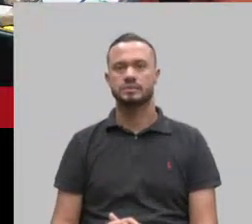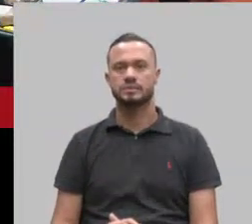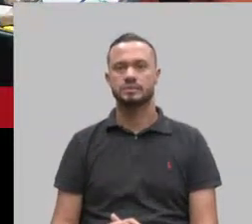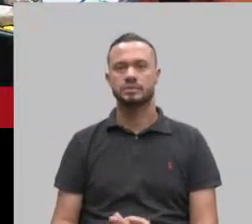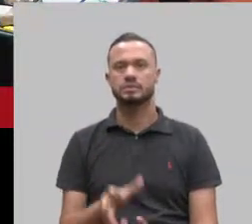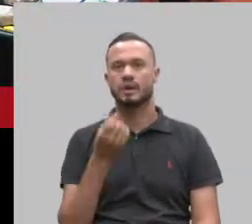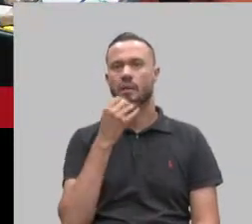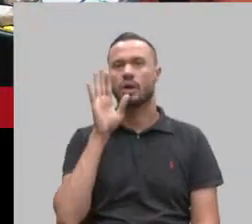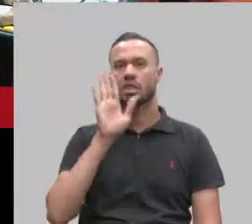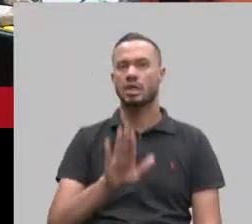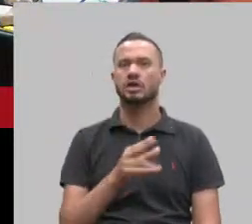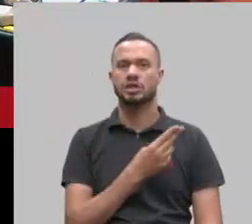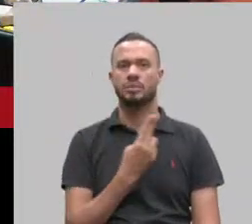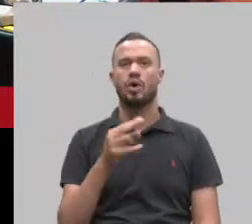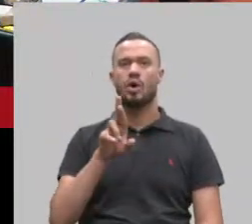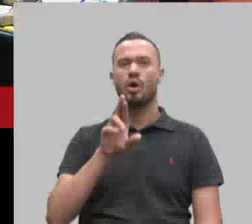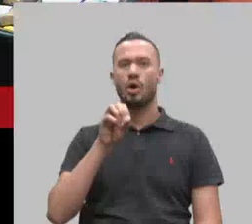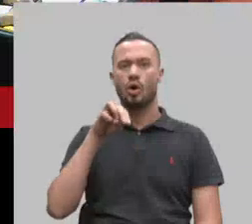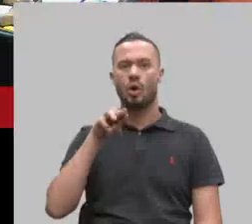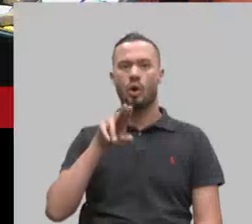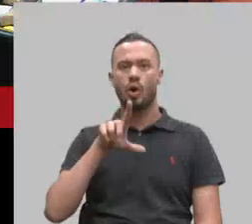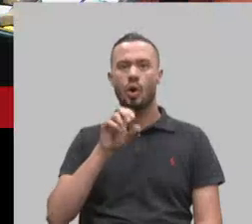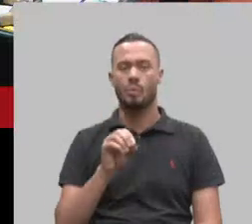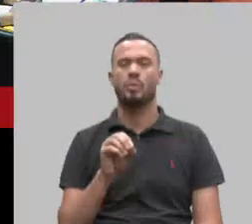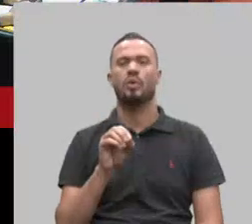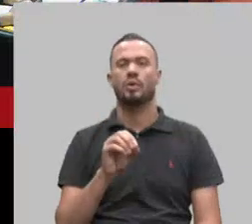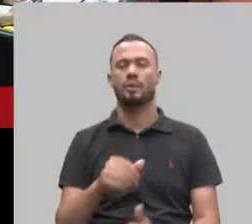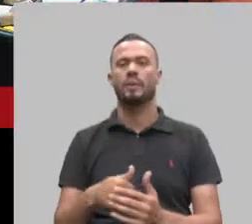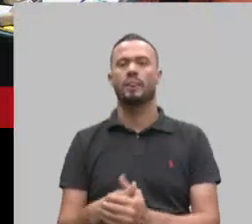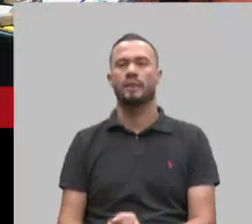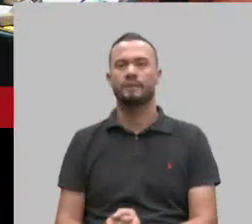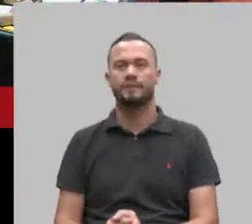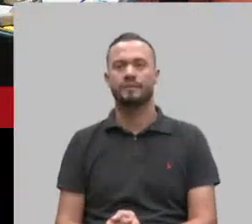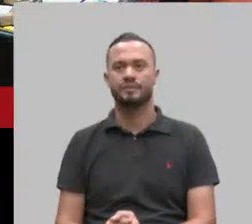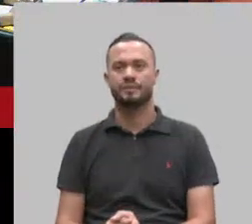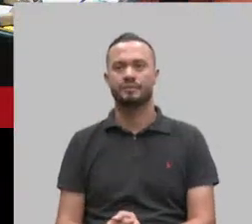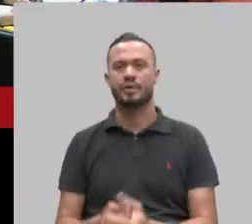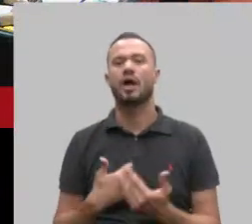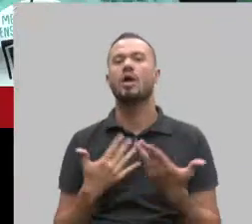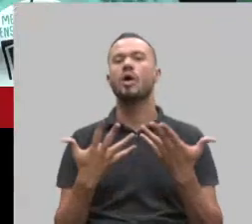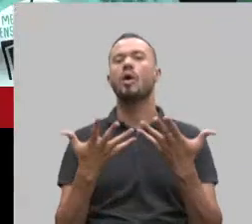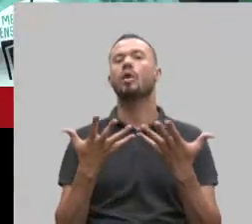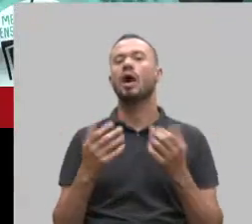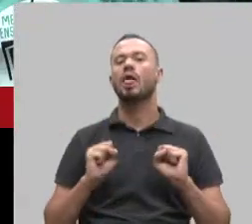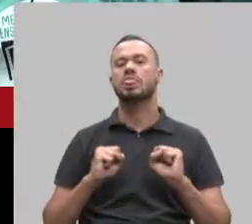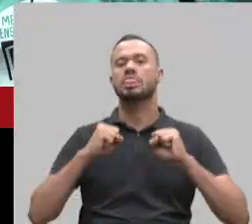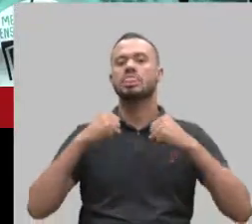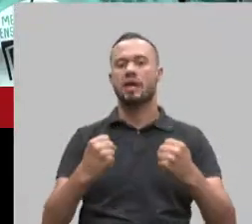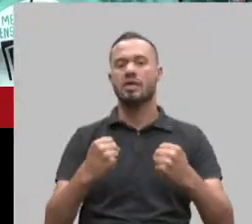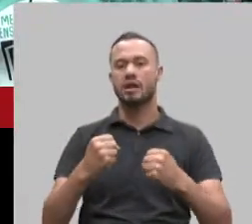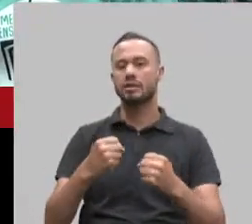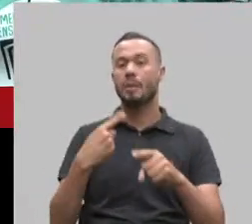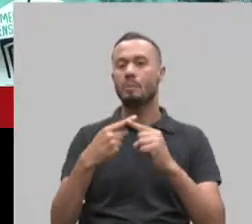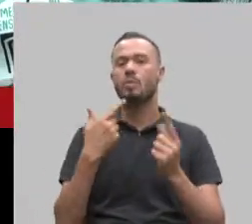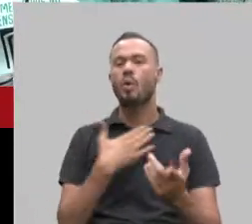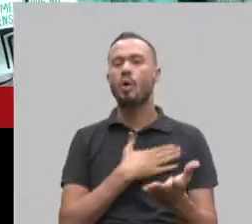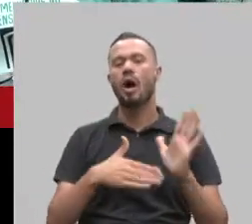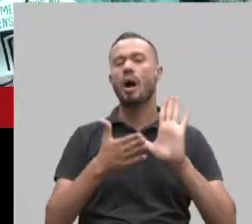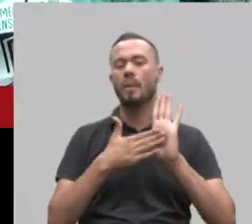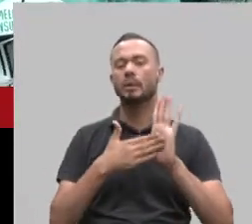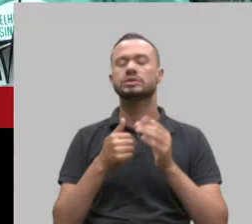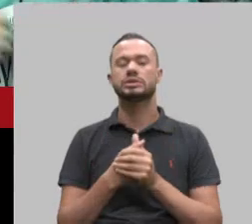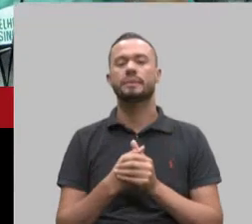tarde gente eu sou o Rômulo da cidade de Nova Era do Paulo médi peraba eu tô aqui para defender a priorização dessa proposta por quê se a gente tá aqui